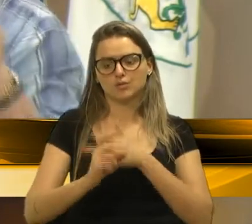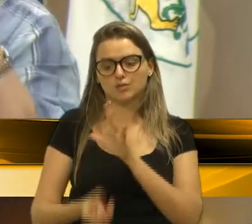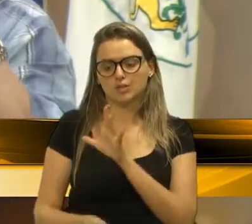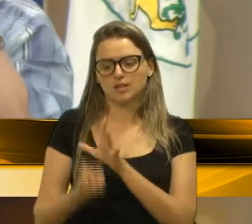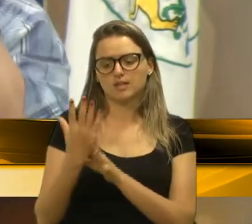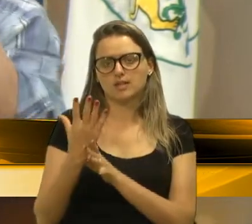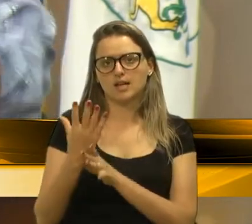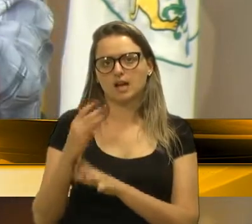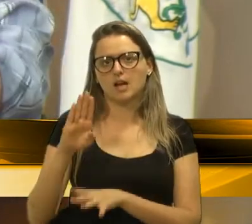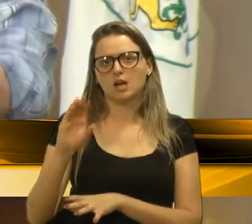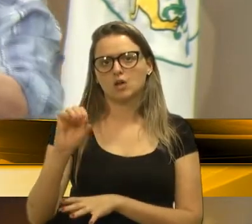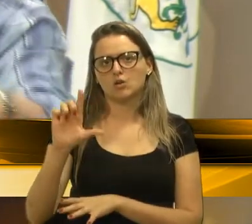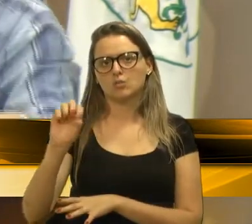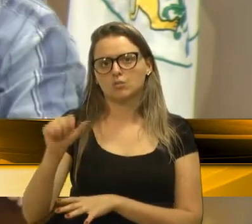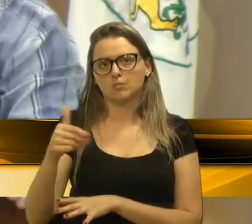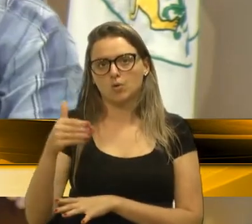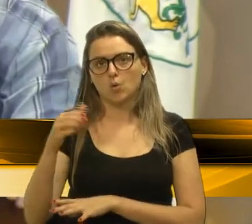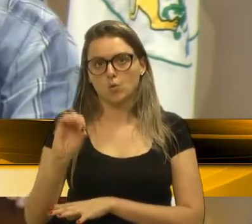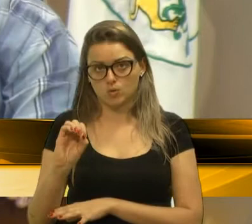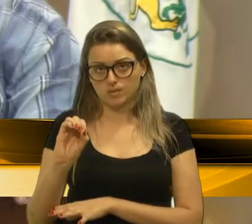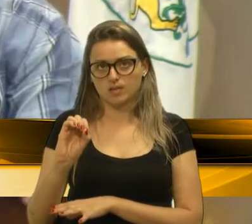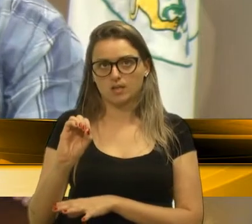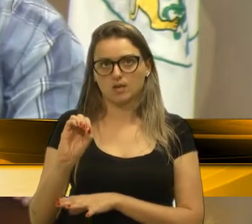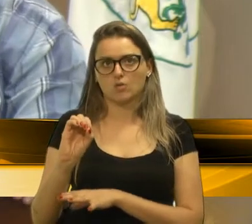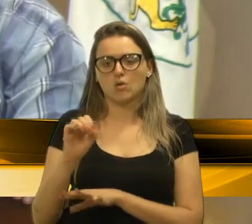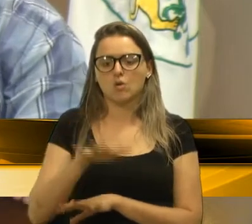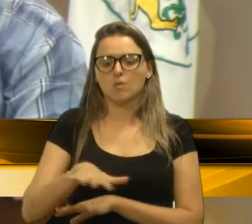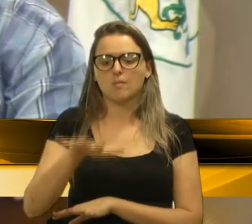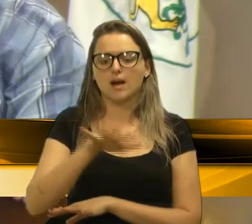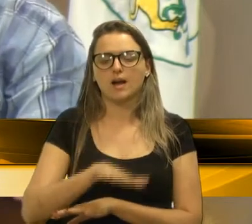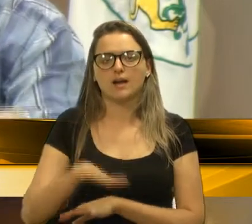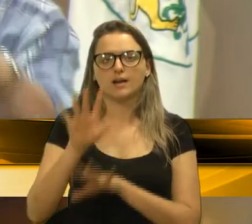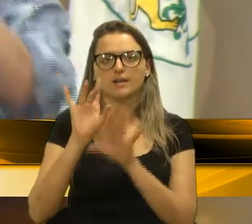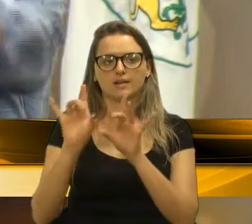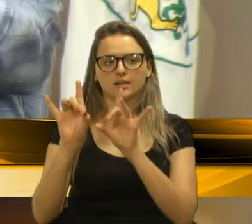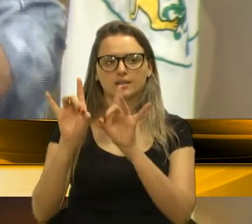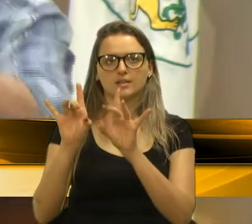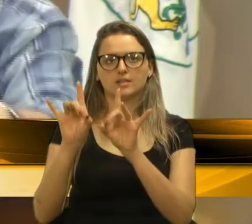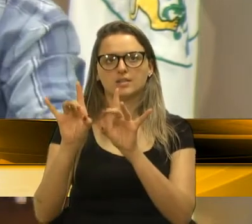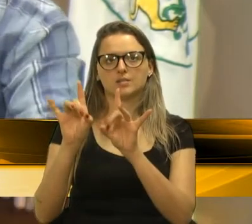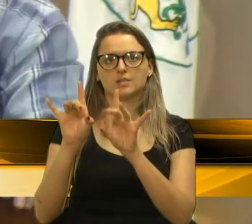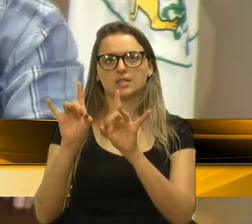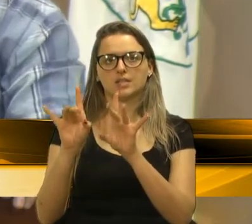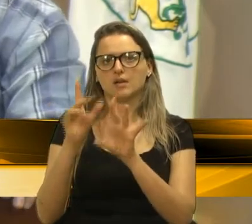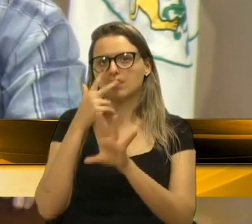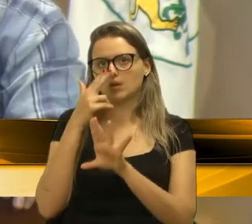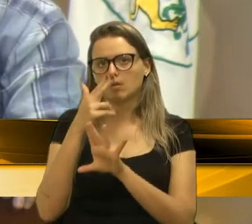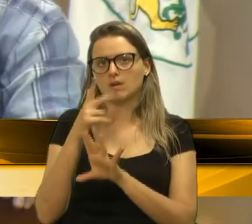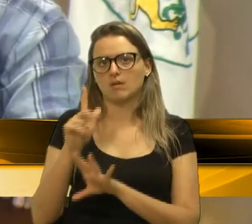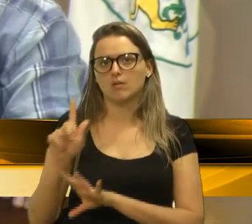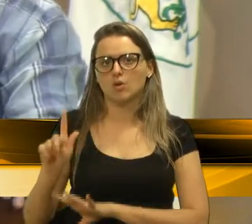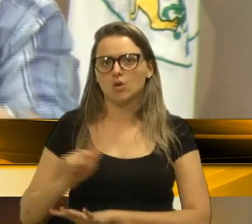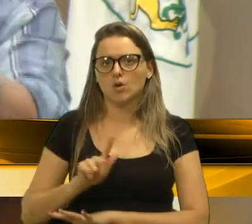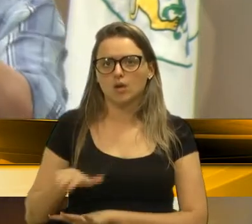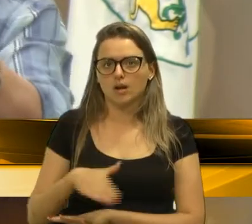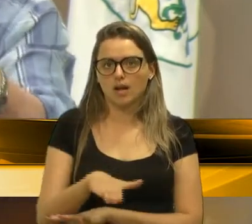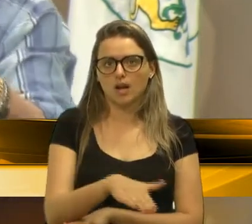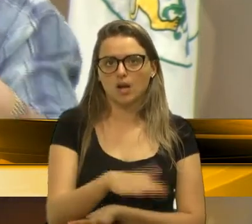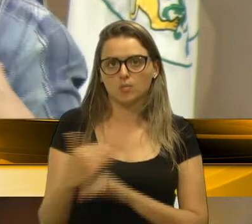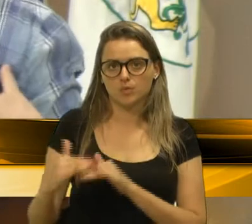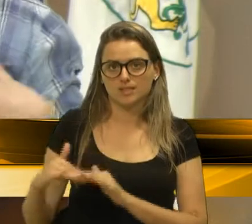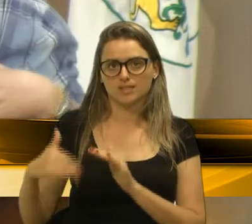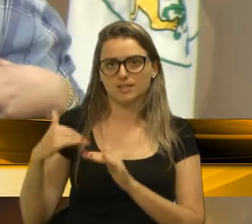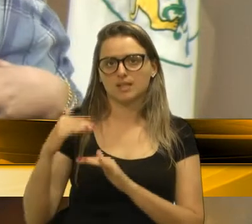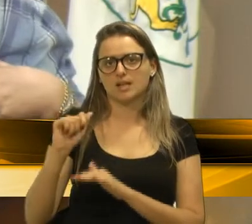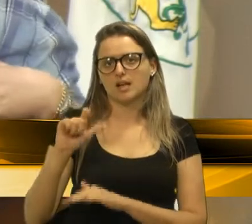de um chamado bolsão urbano uma zona específica assim chamado la noche de galópolis abril em